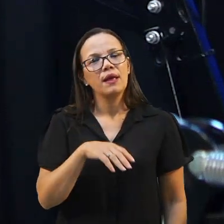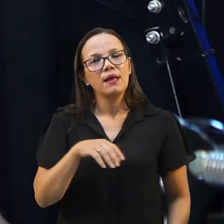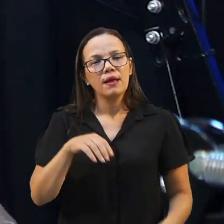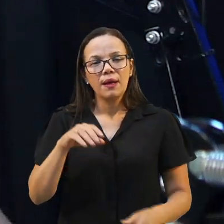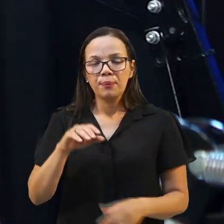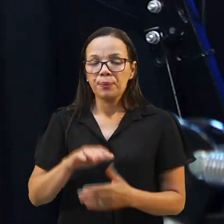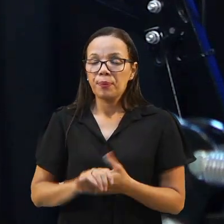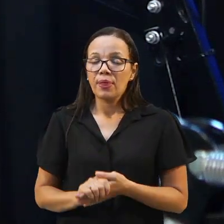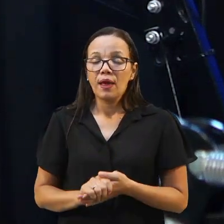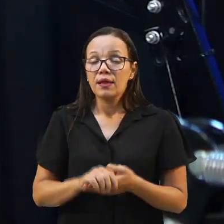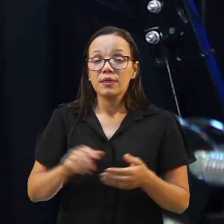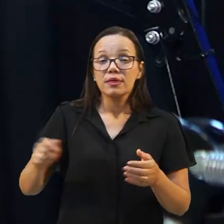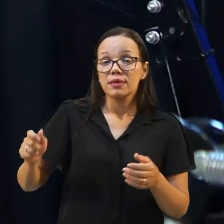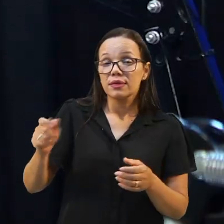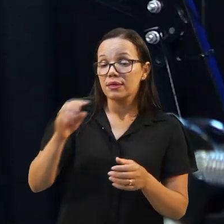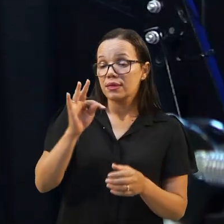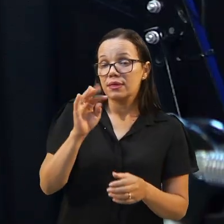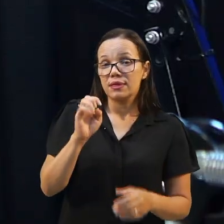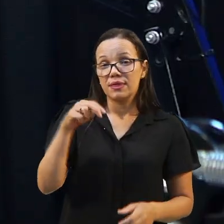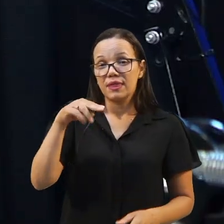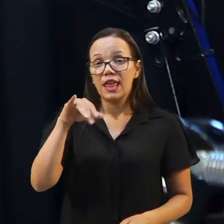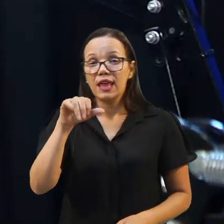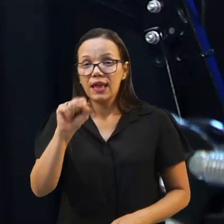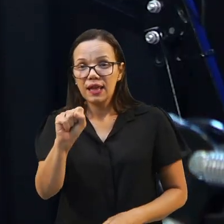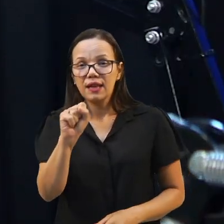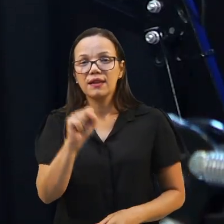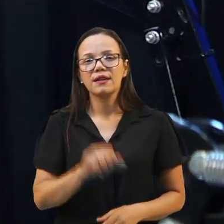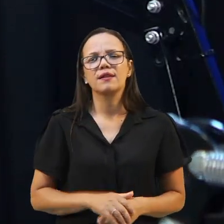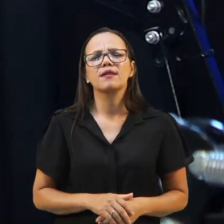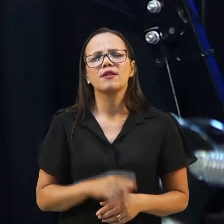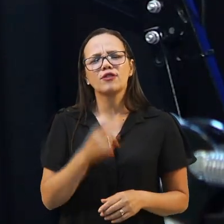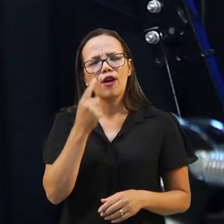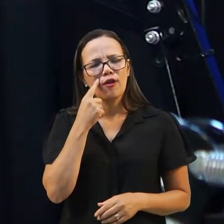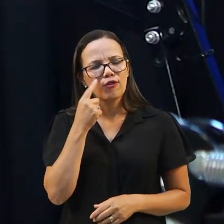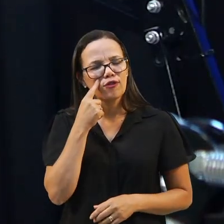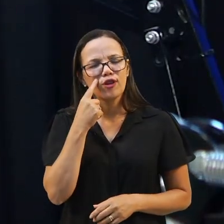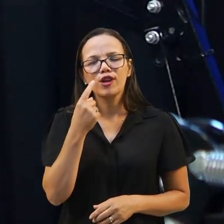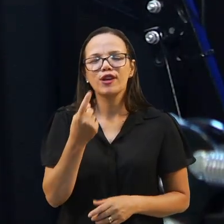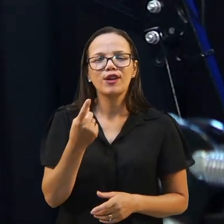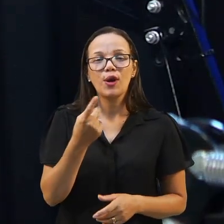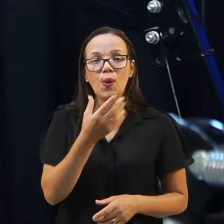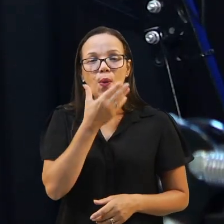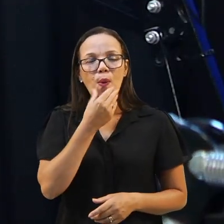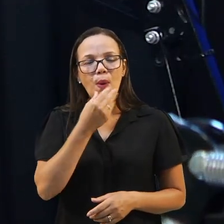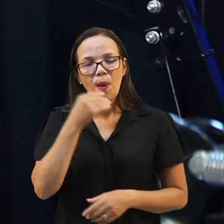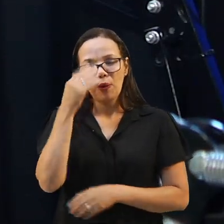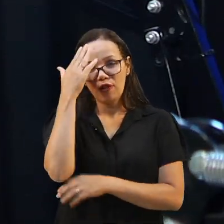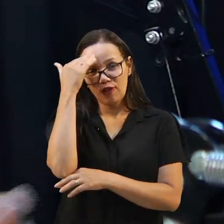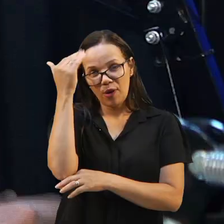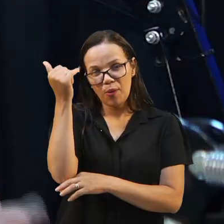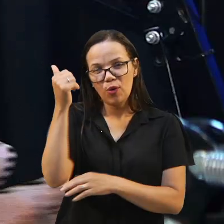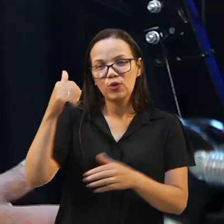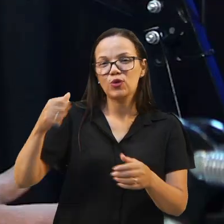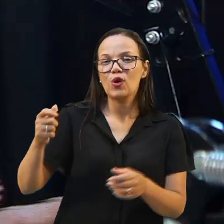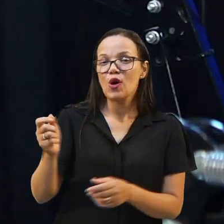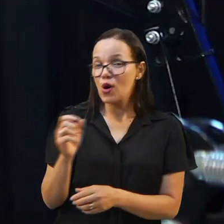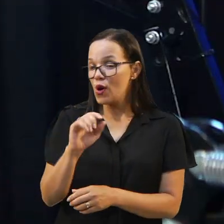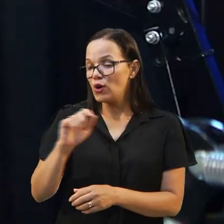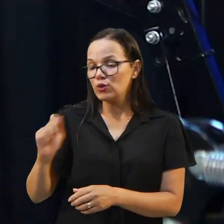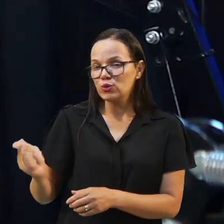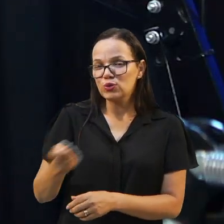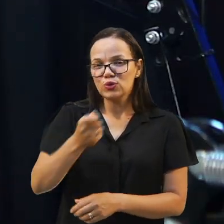tive a oportunidade de ver o Federer jogar tênis. Então, é uma alegria a gente